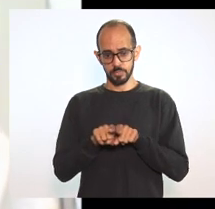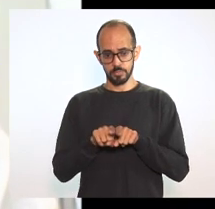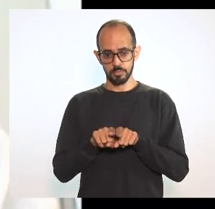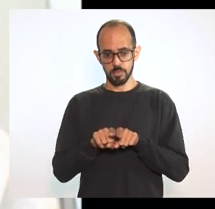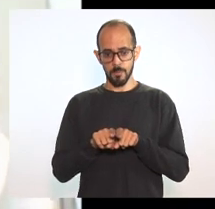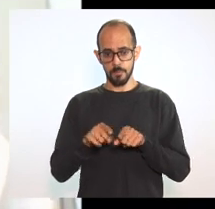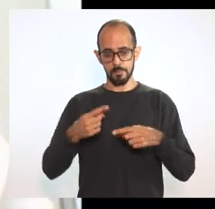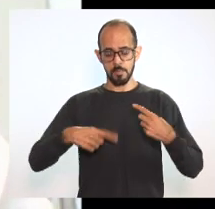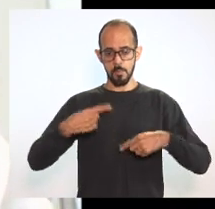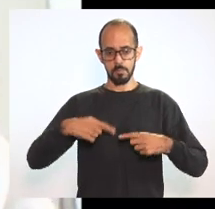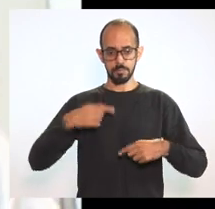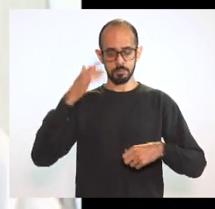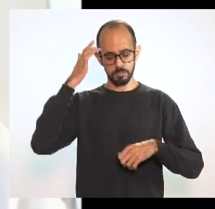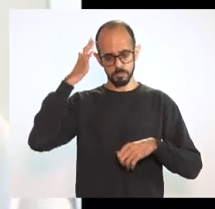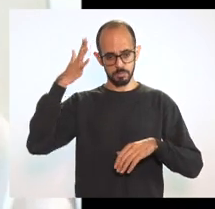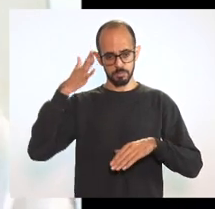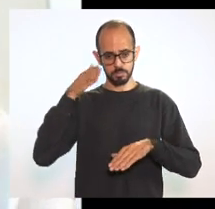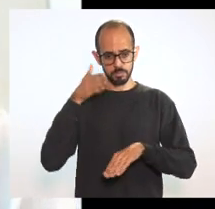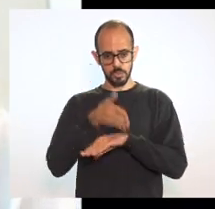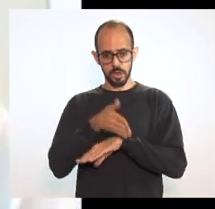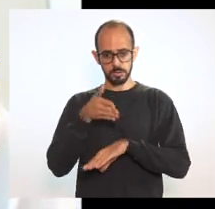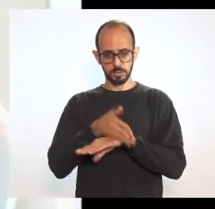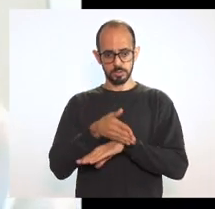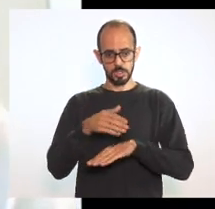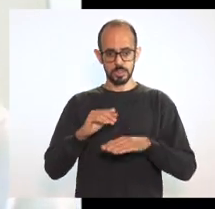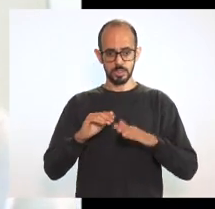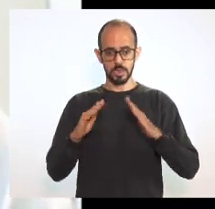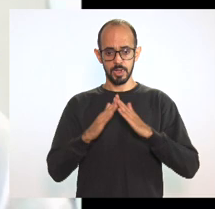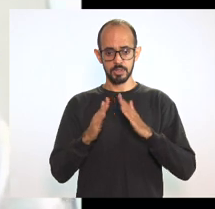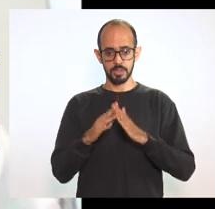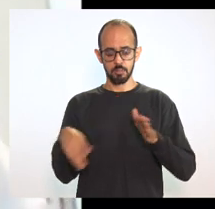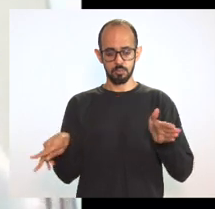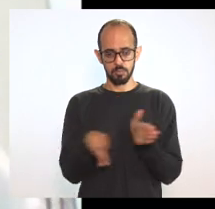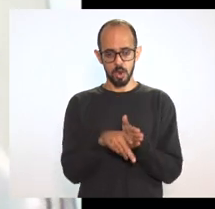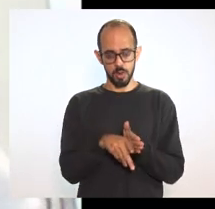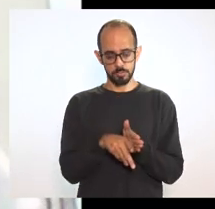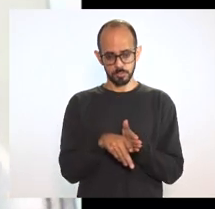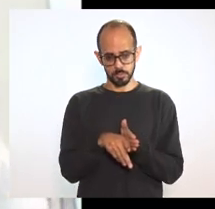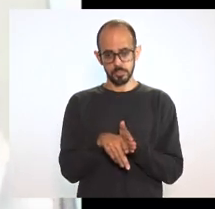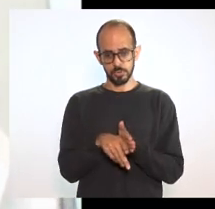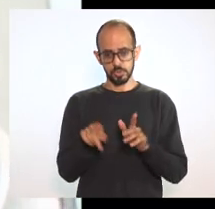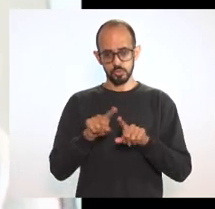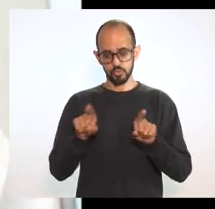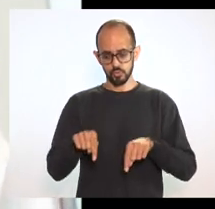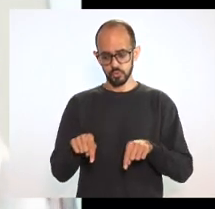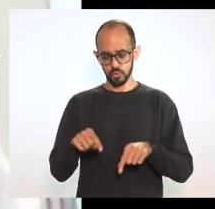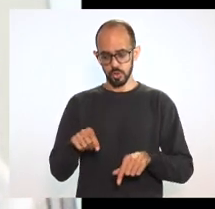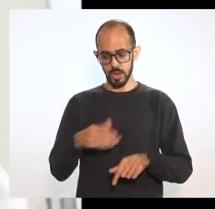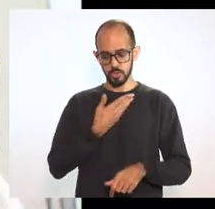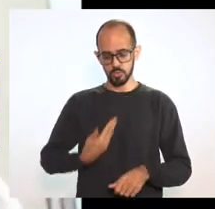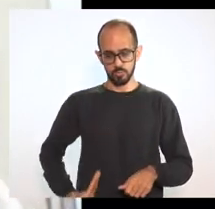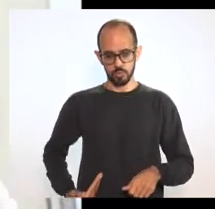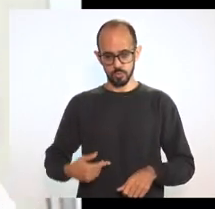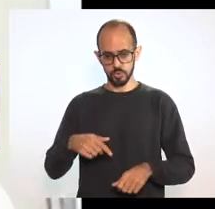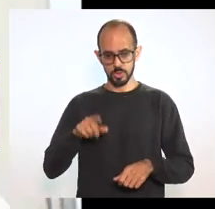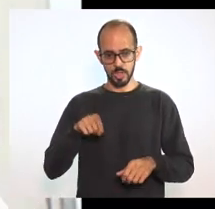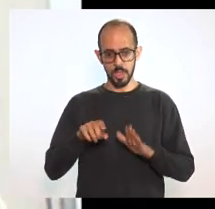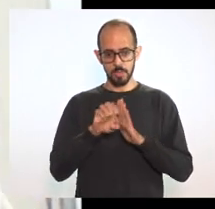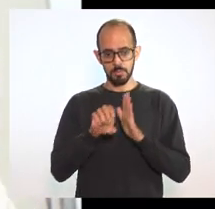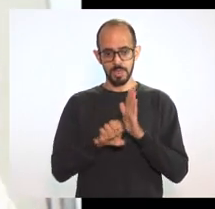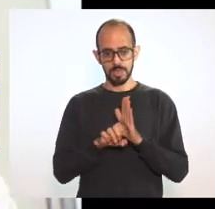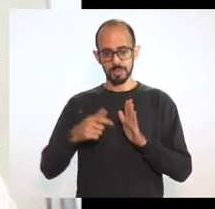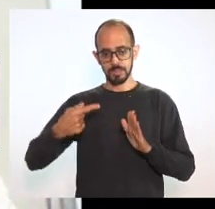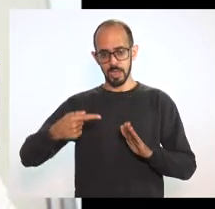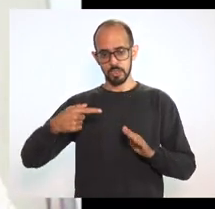de facilitação do acesso à casa própria por parte dos servidores públicos. São as emendas 7 e 9. A emenda